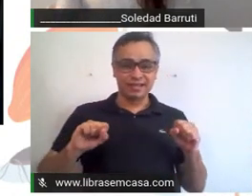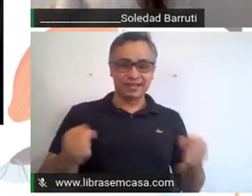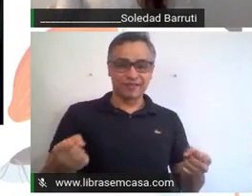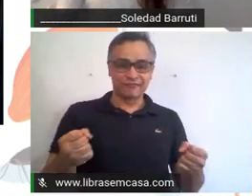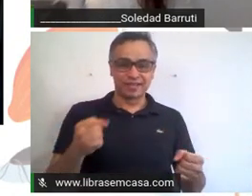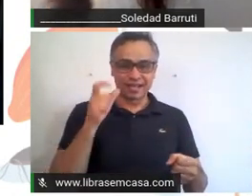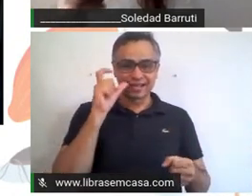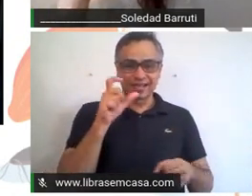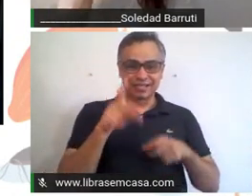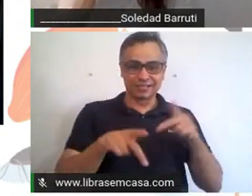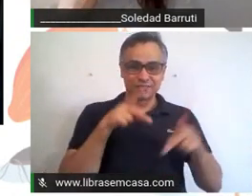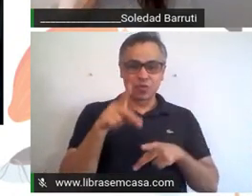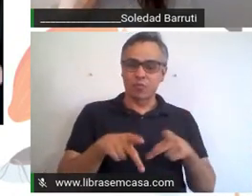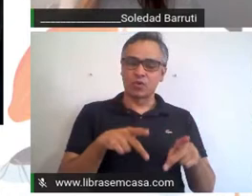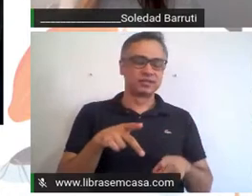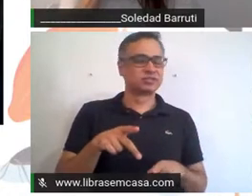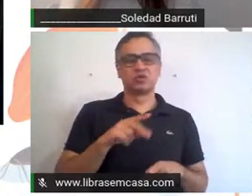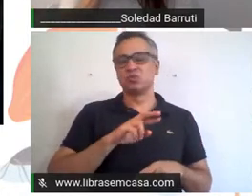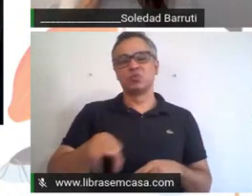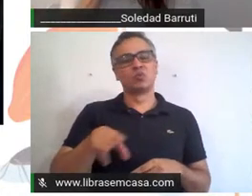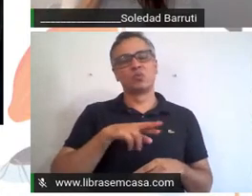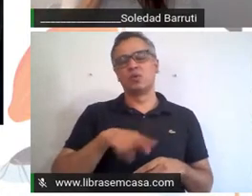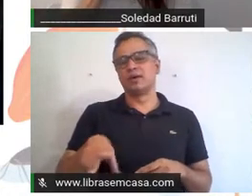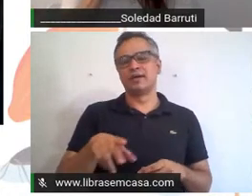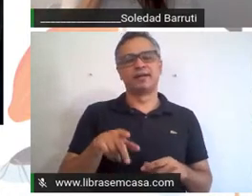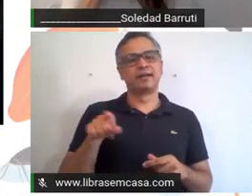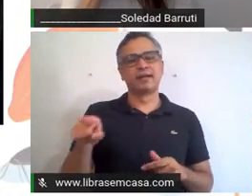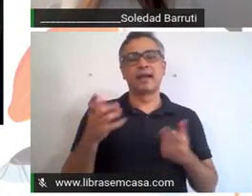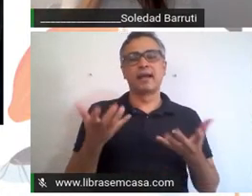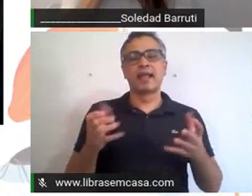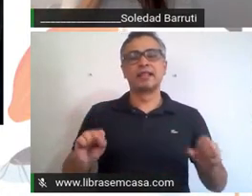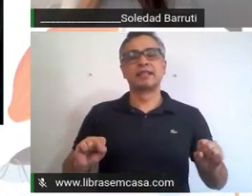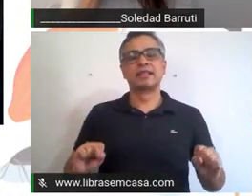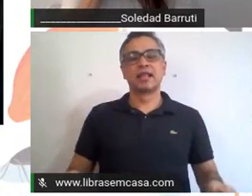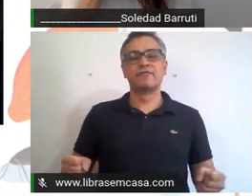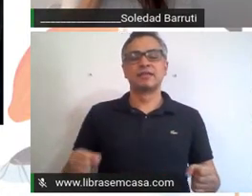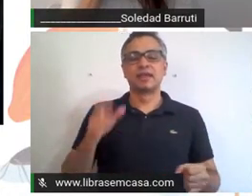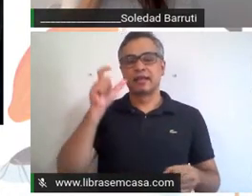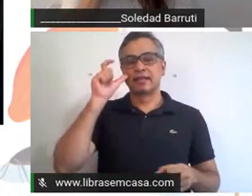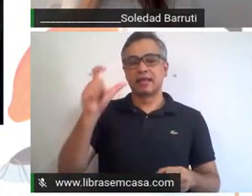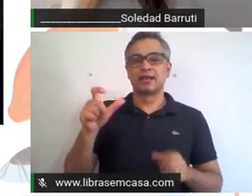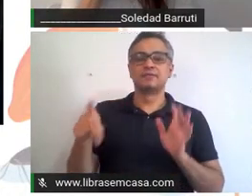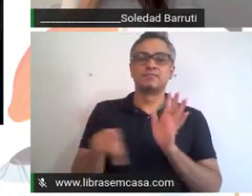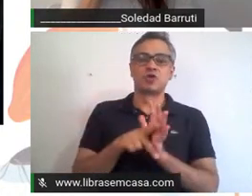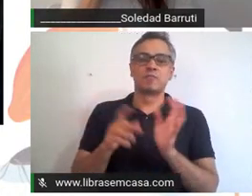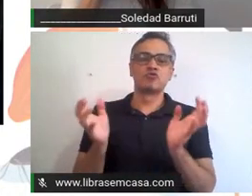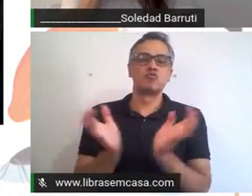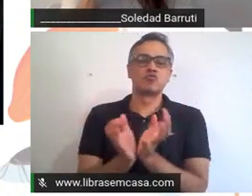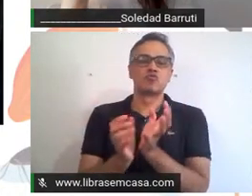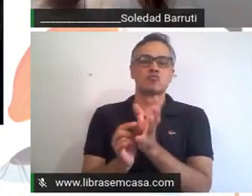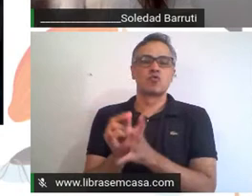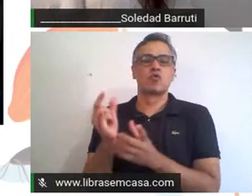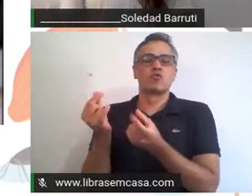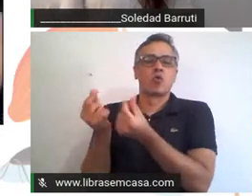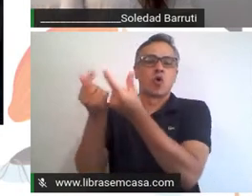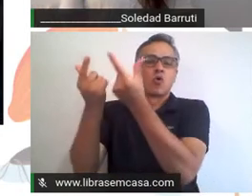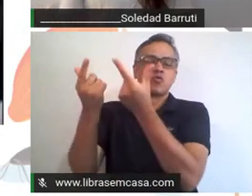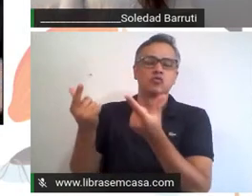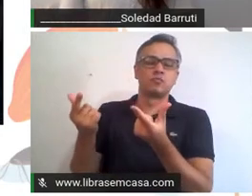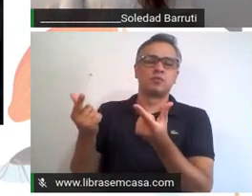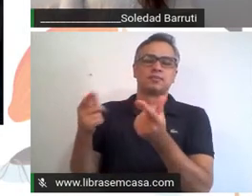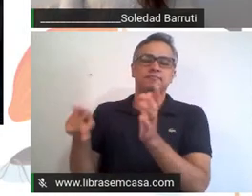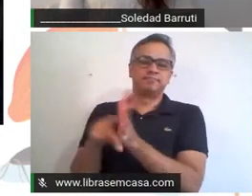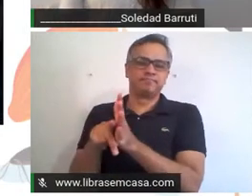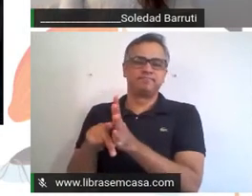obviamente, não estão lá para defender os interesses da população em si, mas, na verdade, defender os interesses de grupos econômicos,